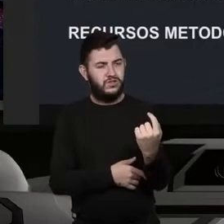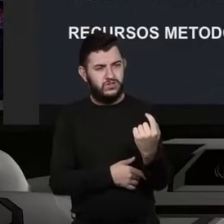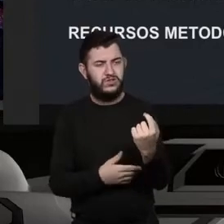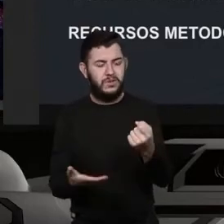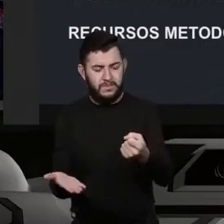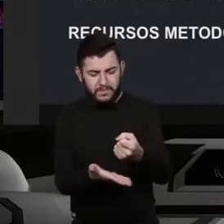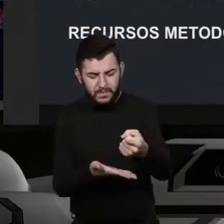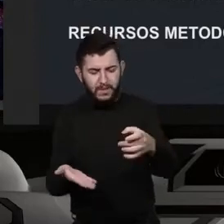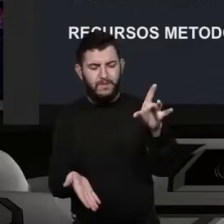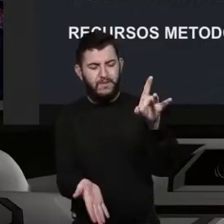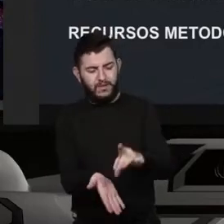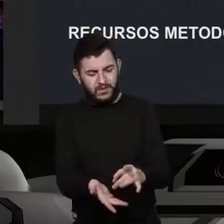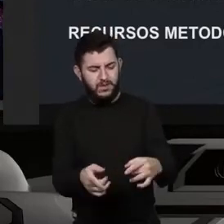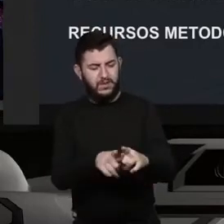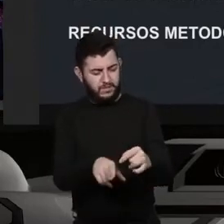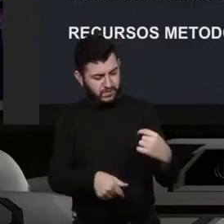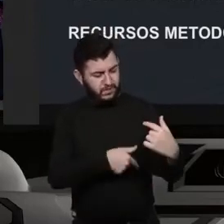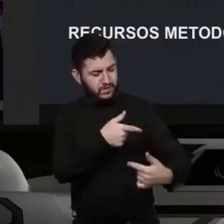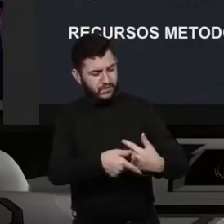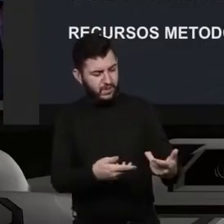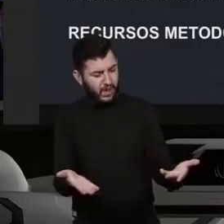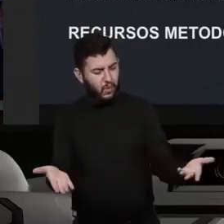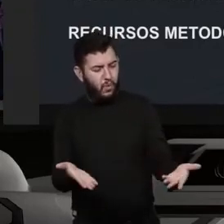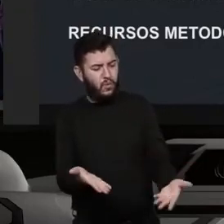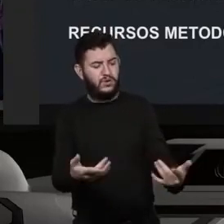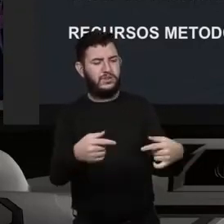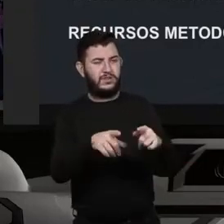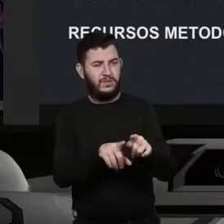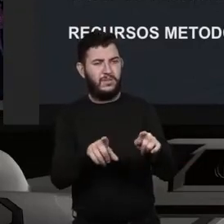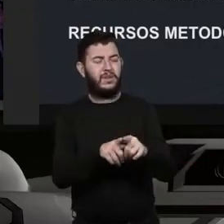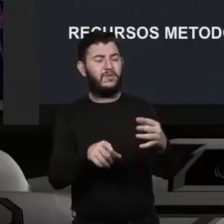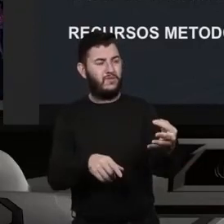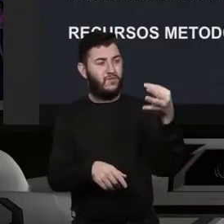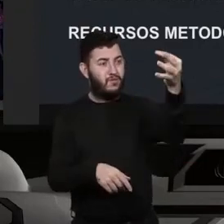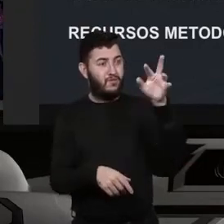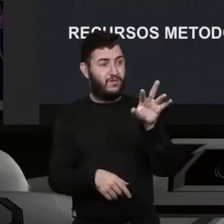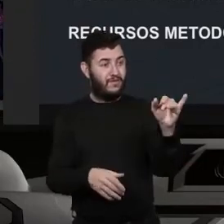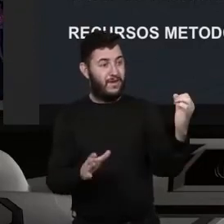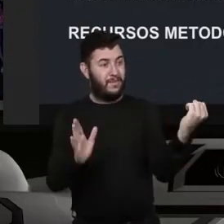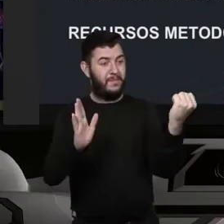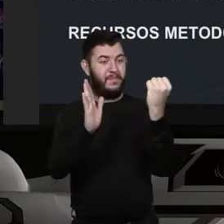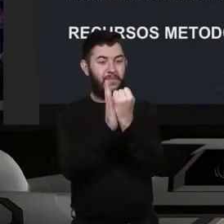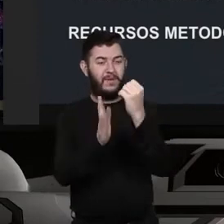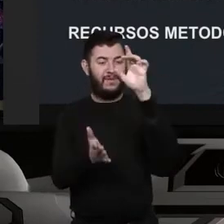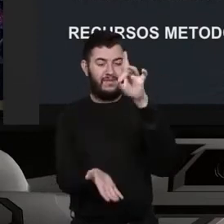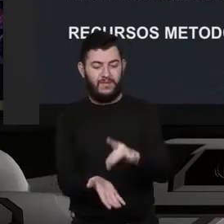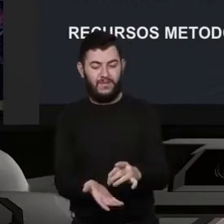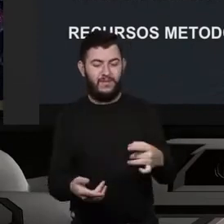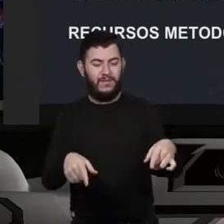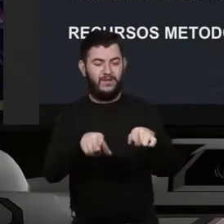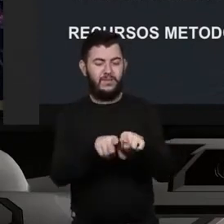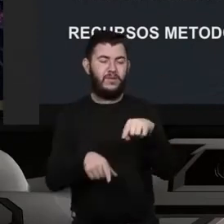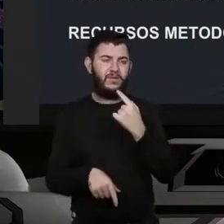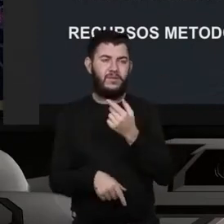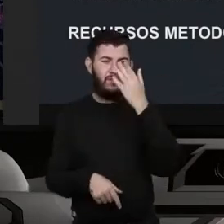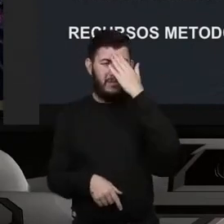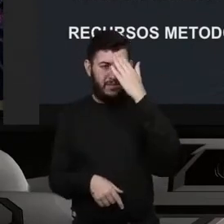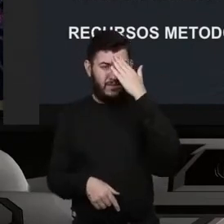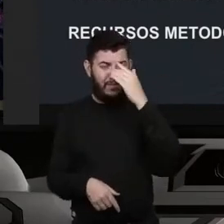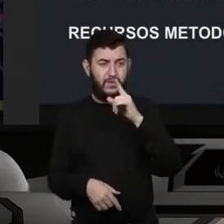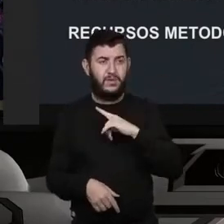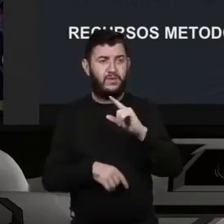está fazendo hoje, eles têm uma tendência também a serem historicamente datados, mas eles têm uma função primordial, que é esse pulso necessário ao